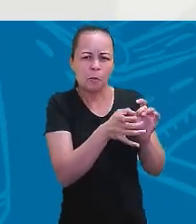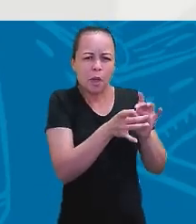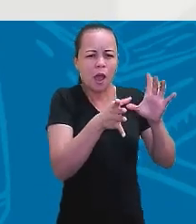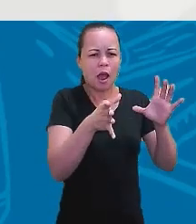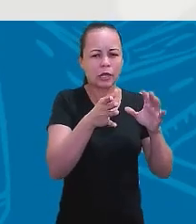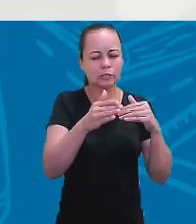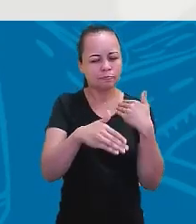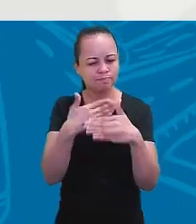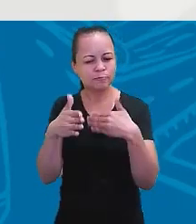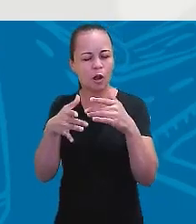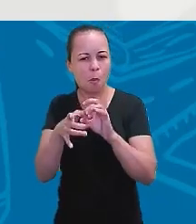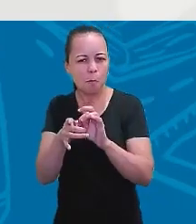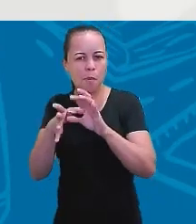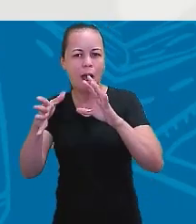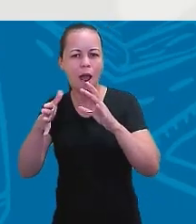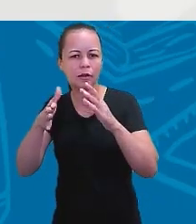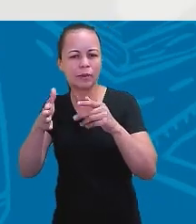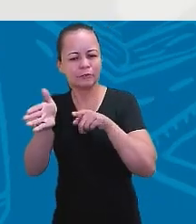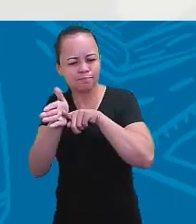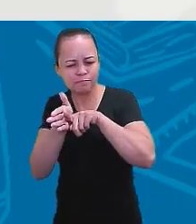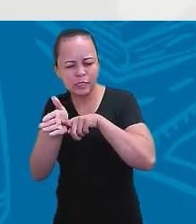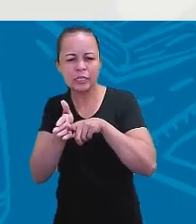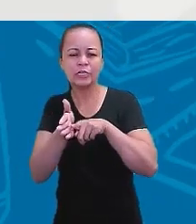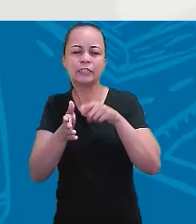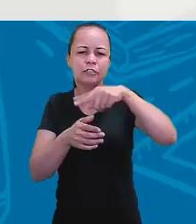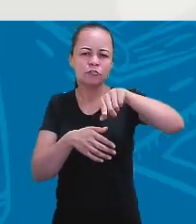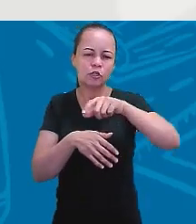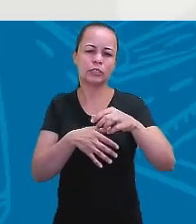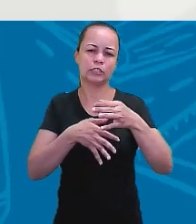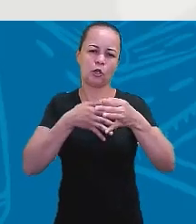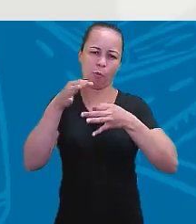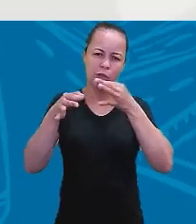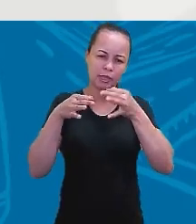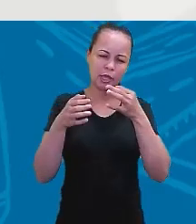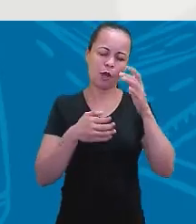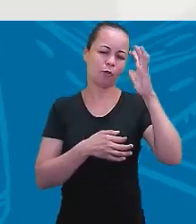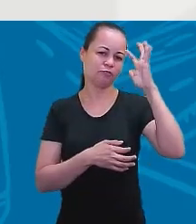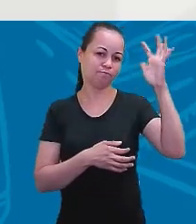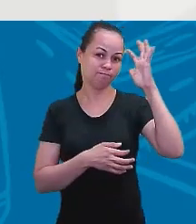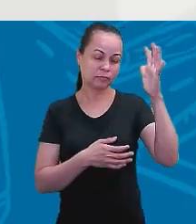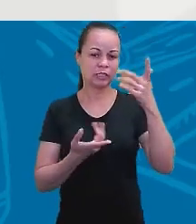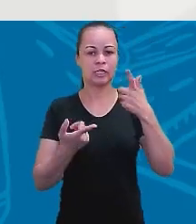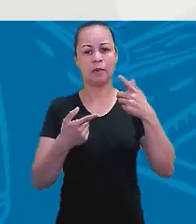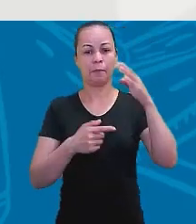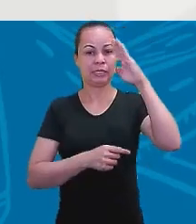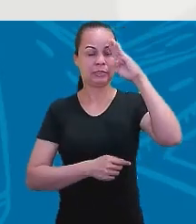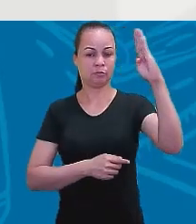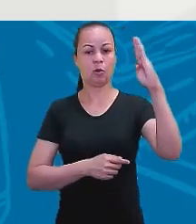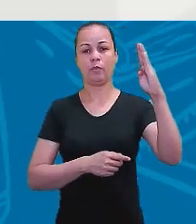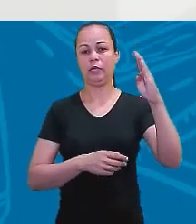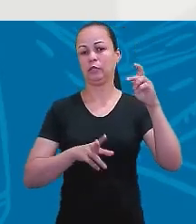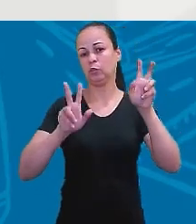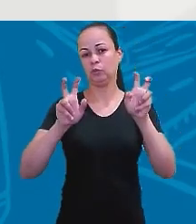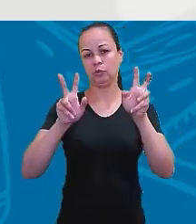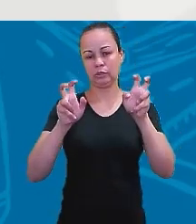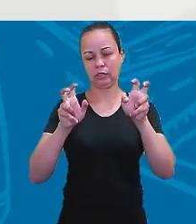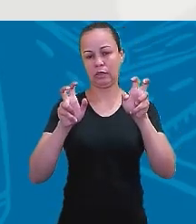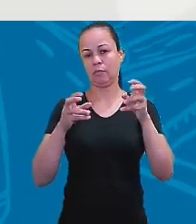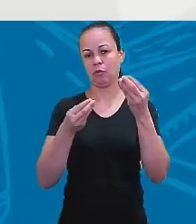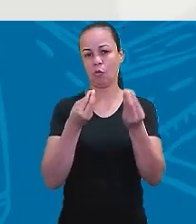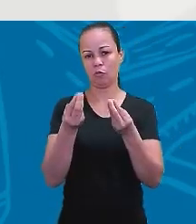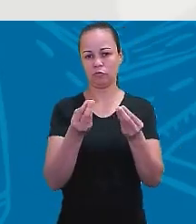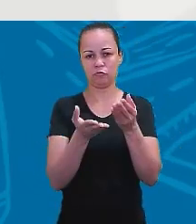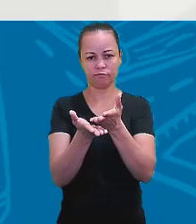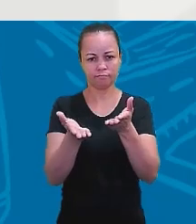liberdade. Para que você seja um sujeito crítico e reflexivo, principalmente num assunto que tem tudo a ver com quem você é. Tem